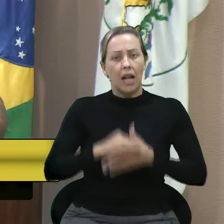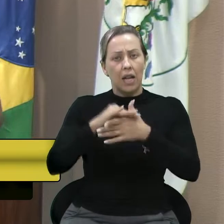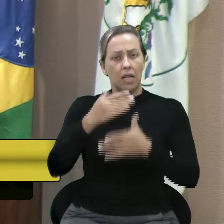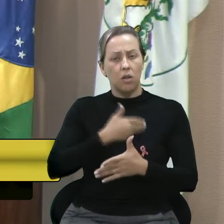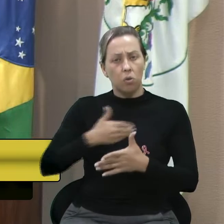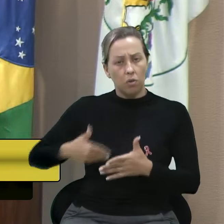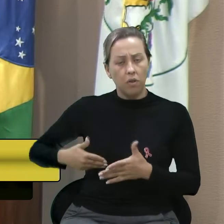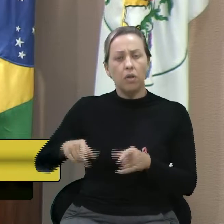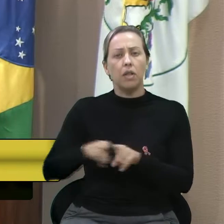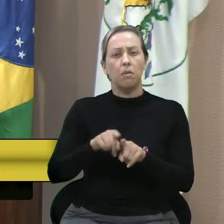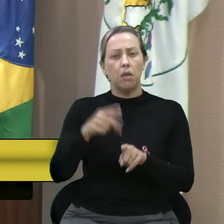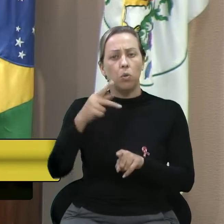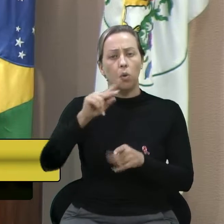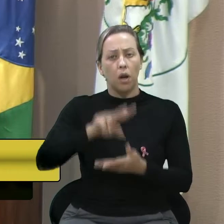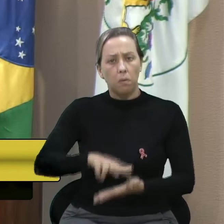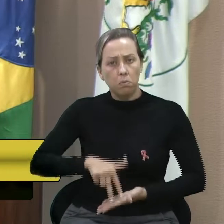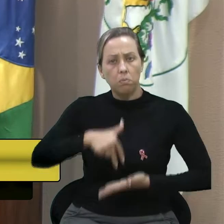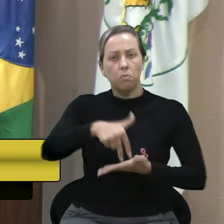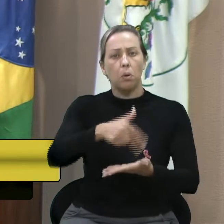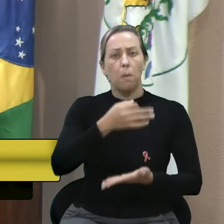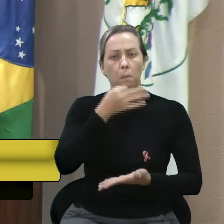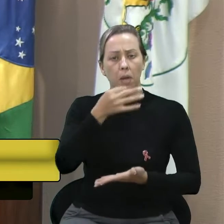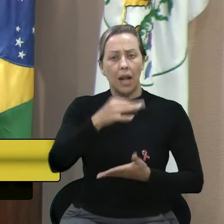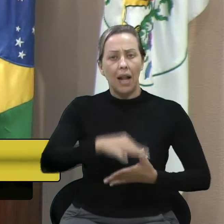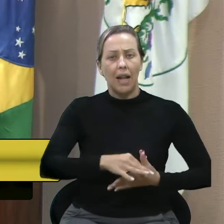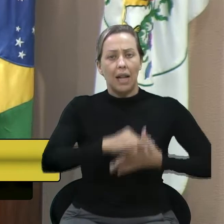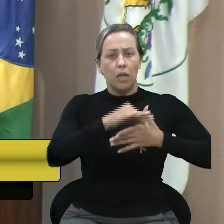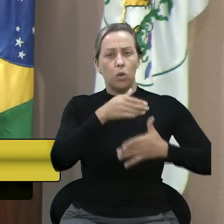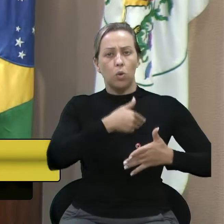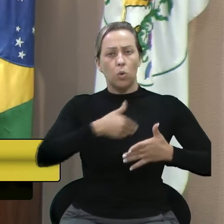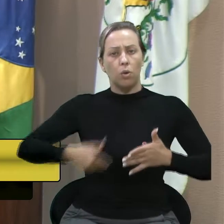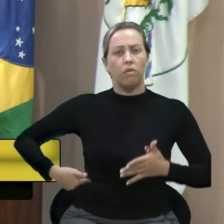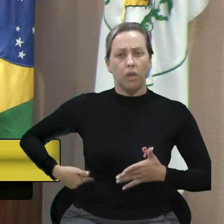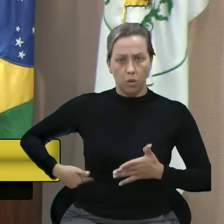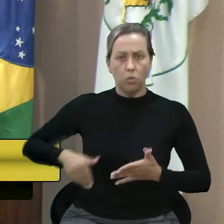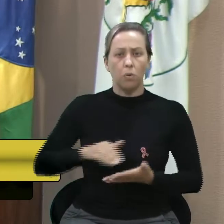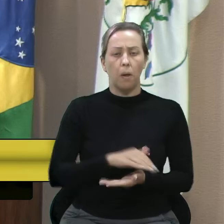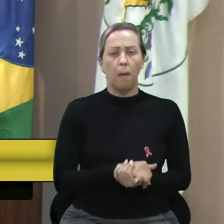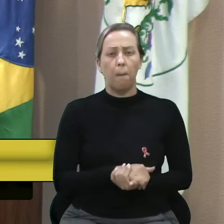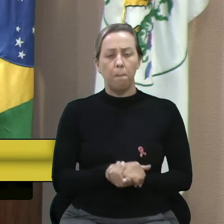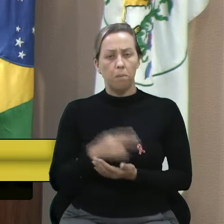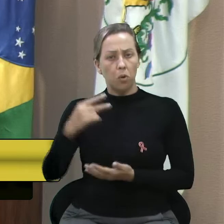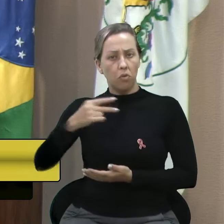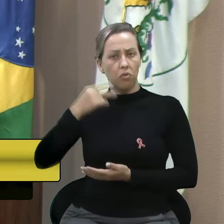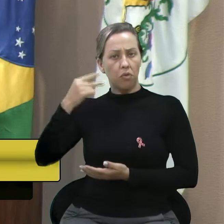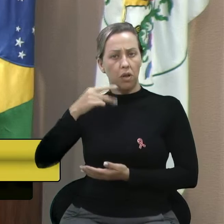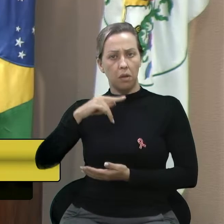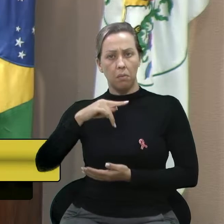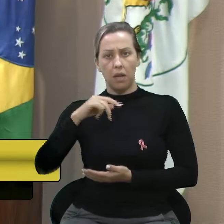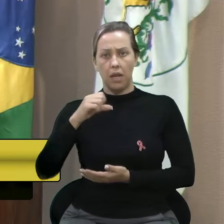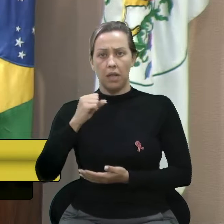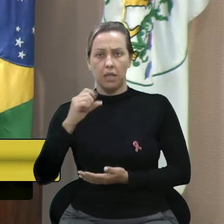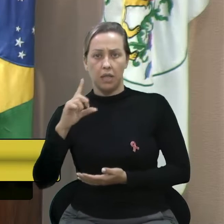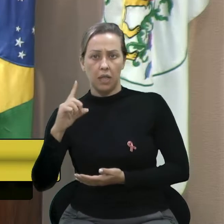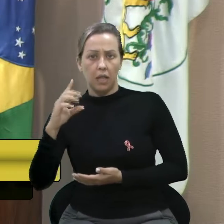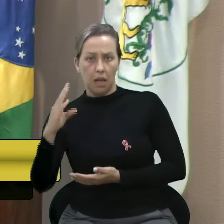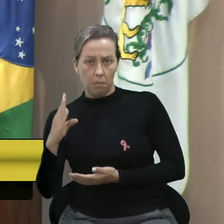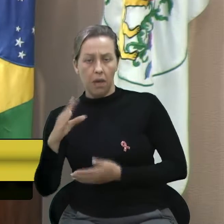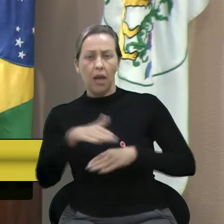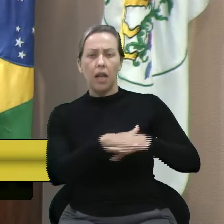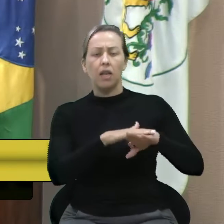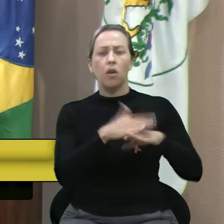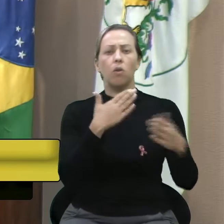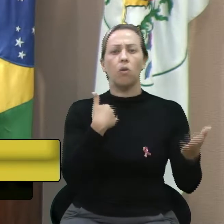e também o seu posicionamento, né, o senhor como líder do governo e um vereador do PSDB, que converse